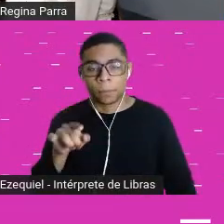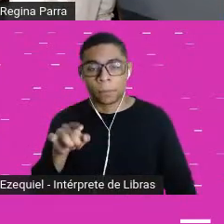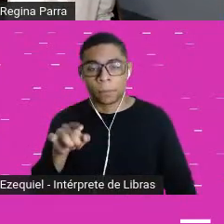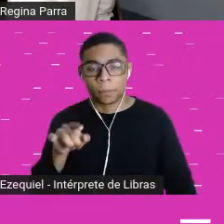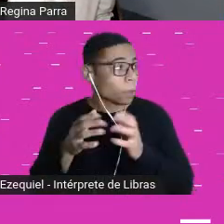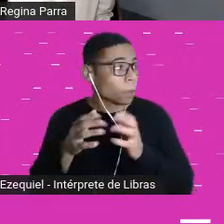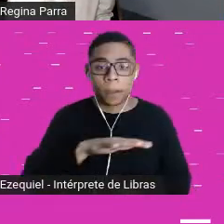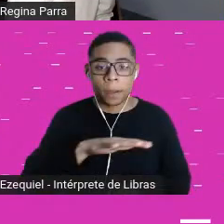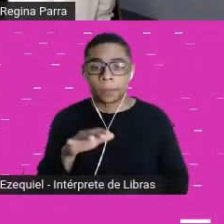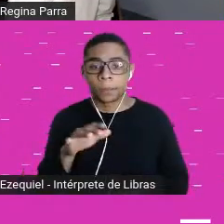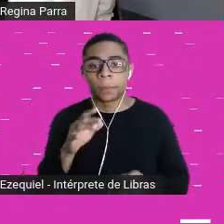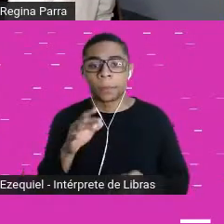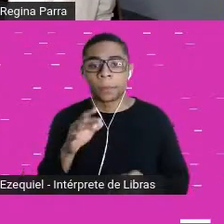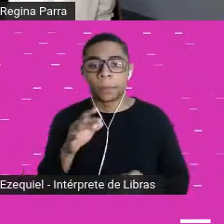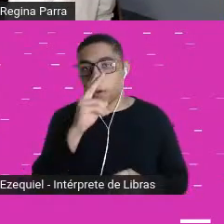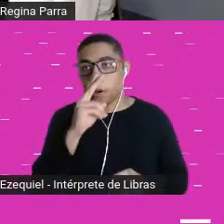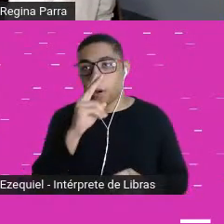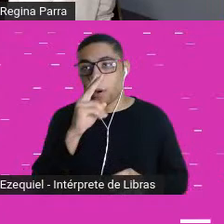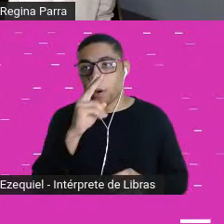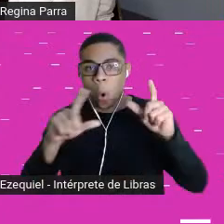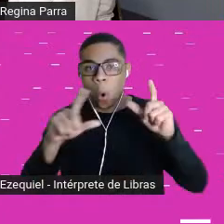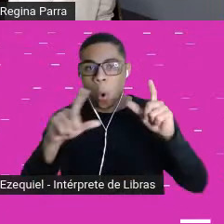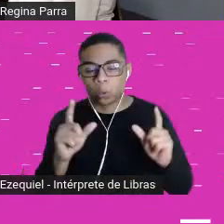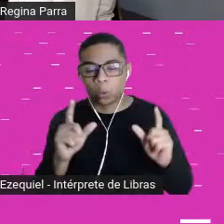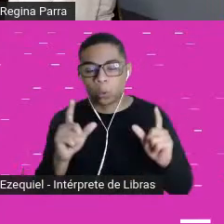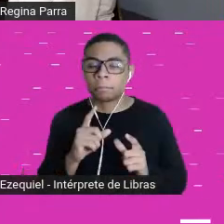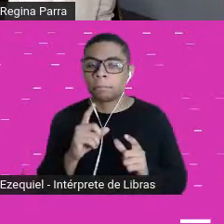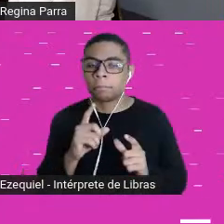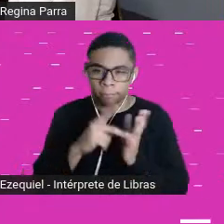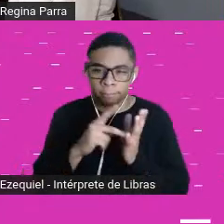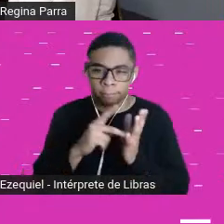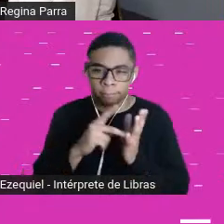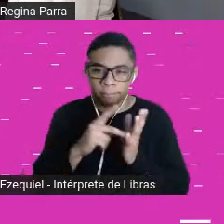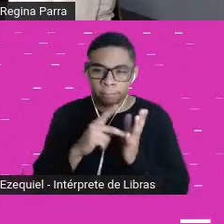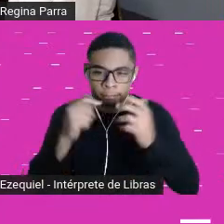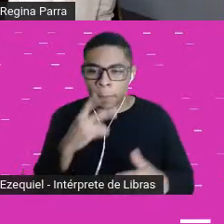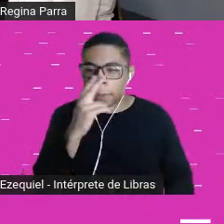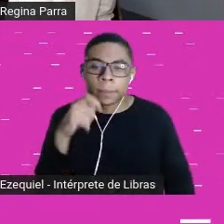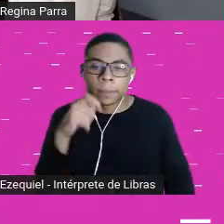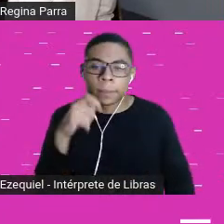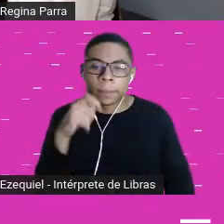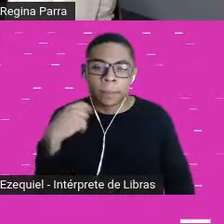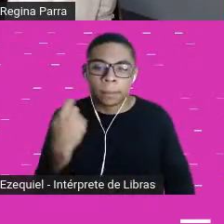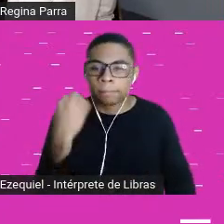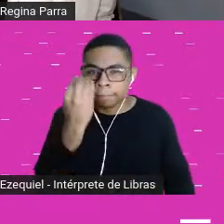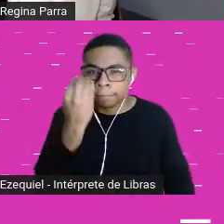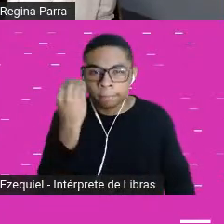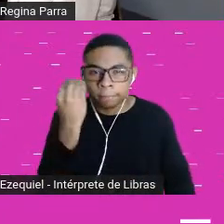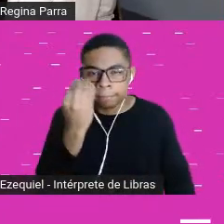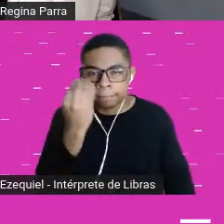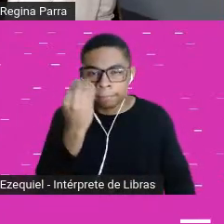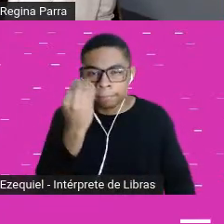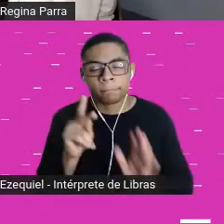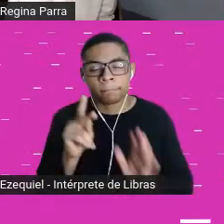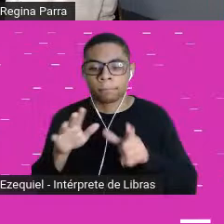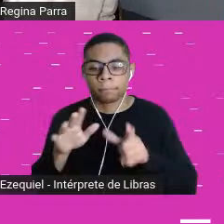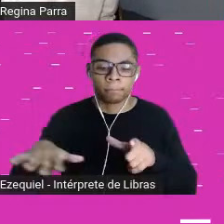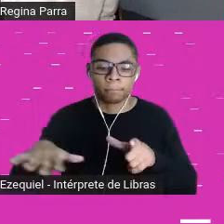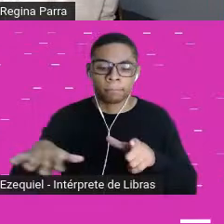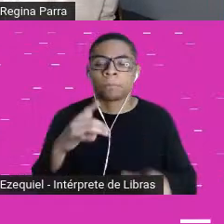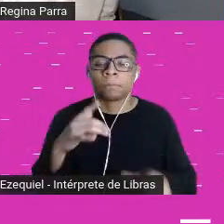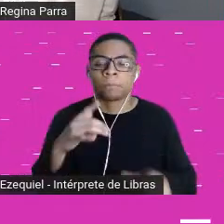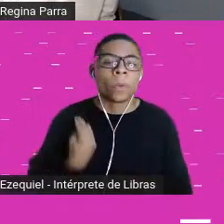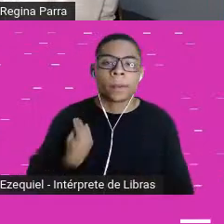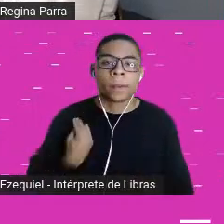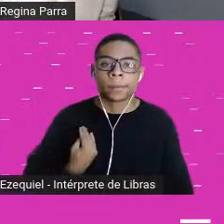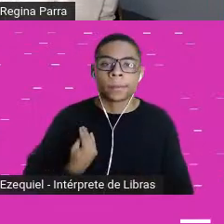outros, né, e dito experimentais naquela época, né, que eram espaços que ainda não existiam muito nesse momento,